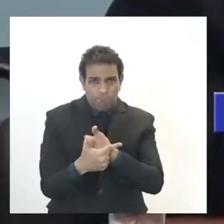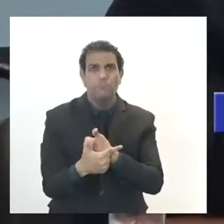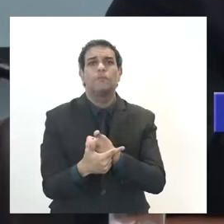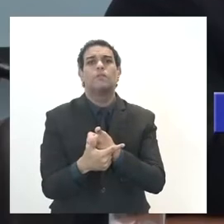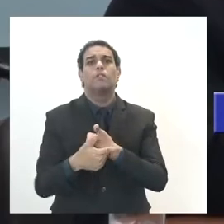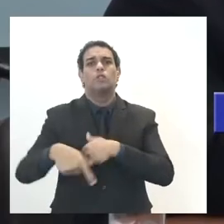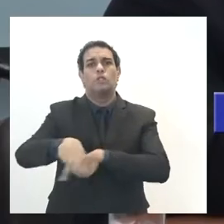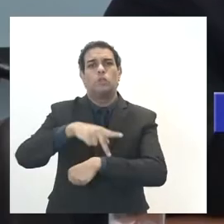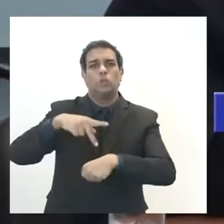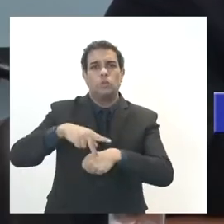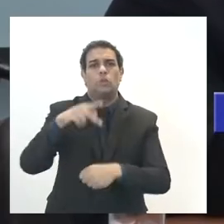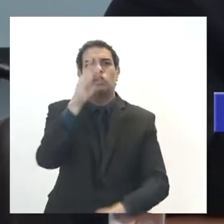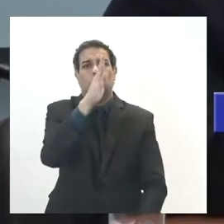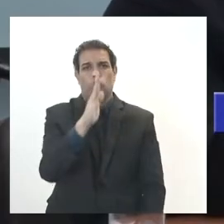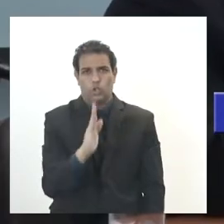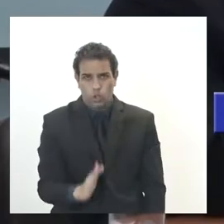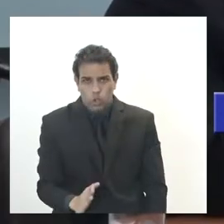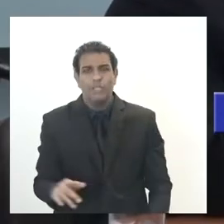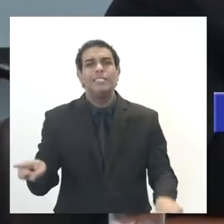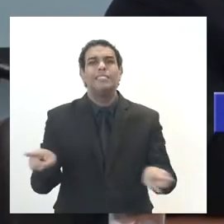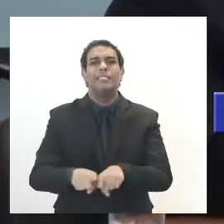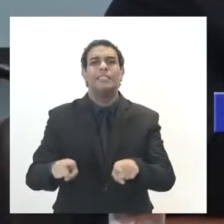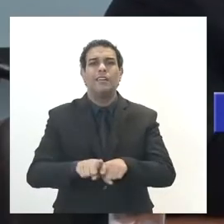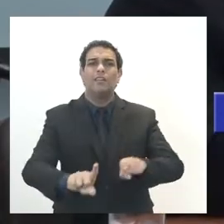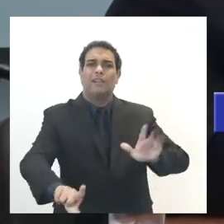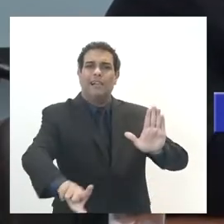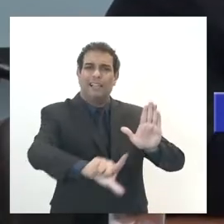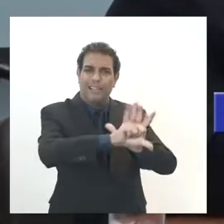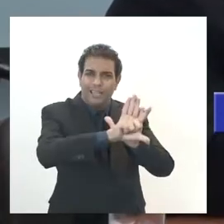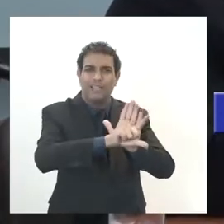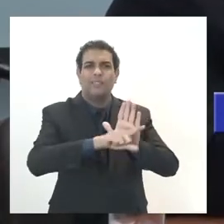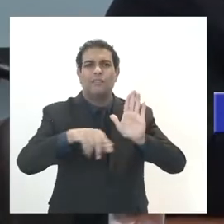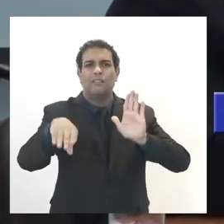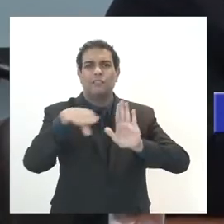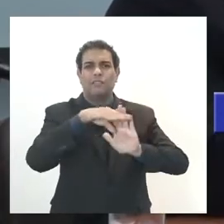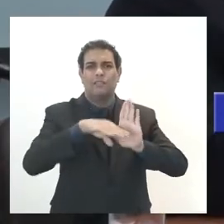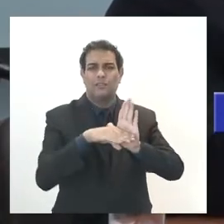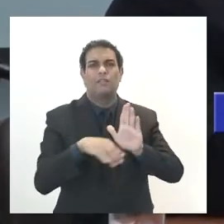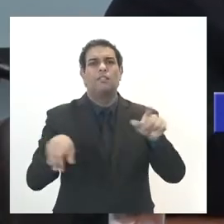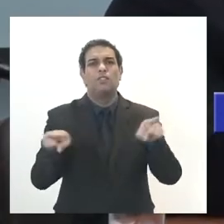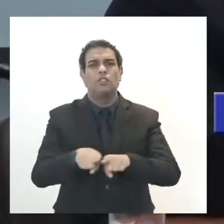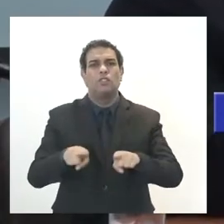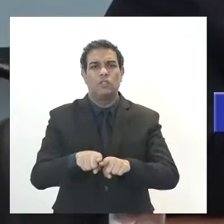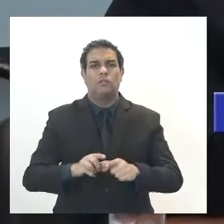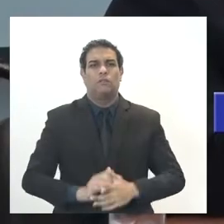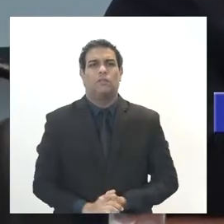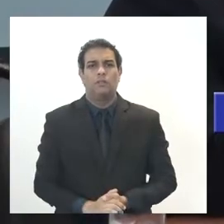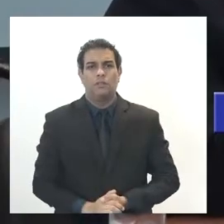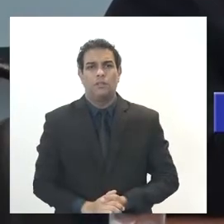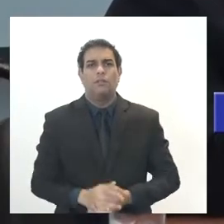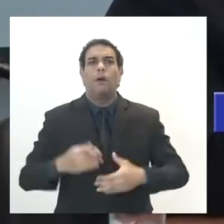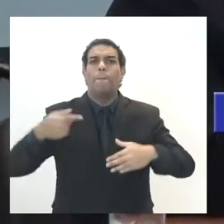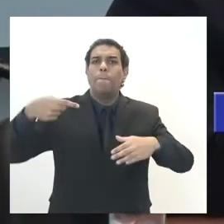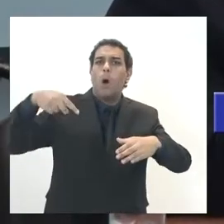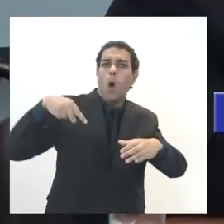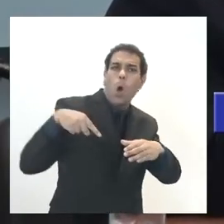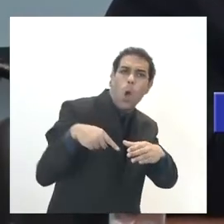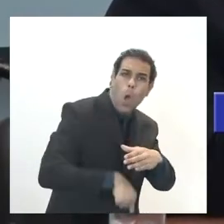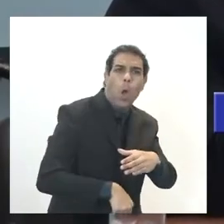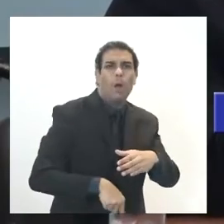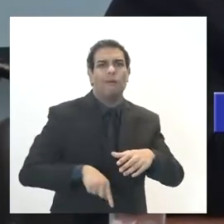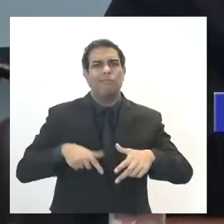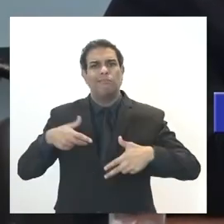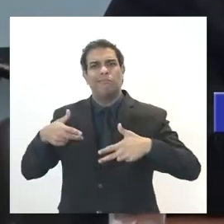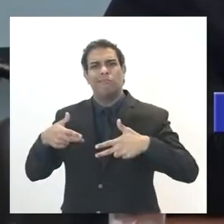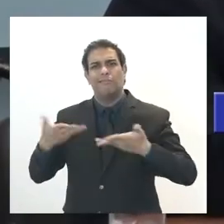Estado do serviço público da própria legalidade e passa a ser também o processo de aprofundamento da exploração